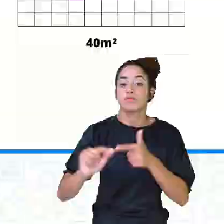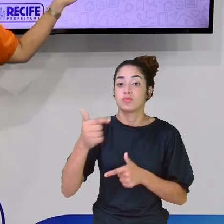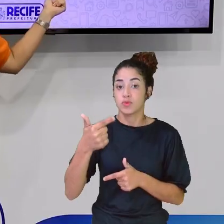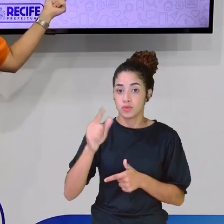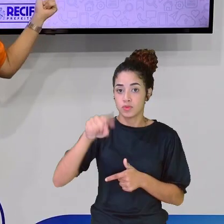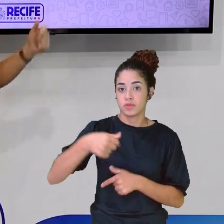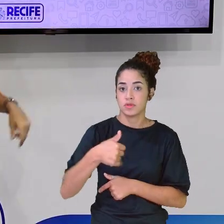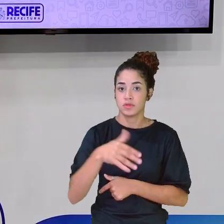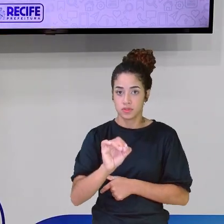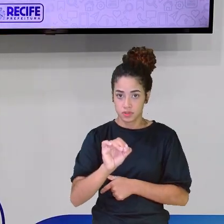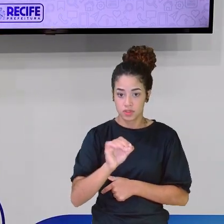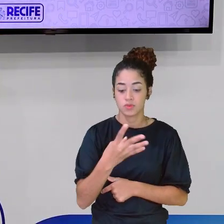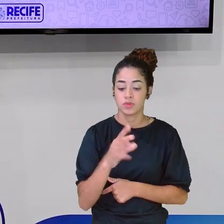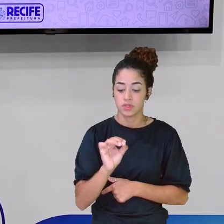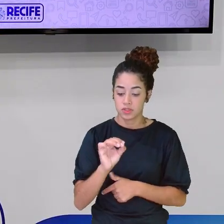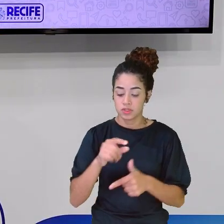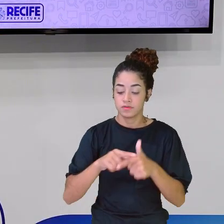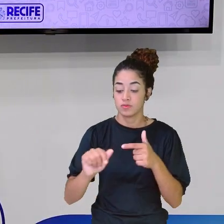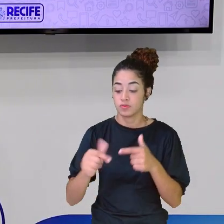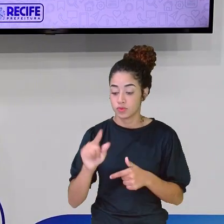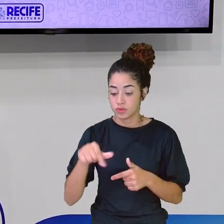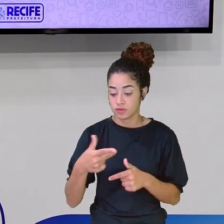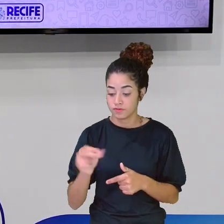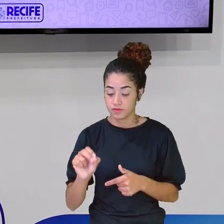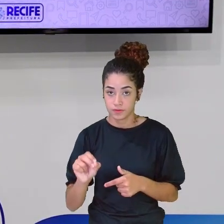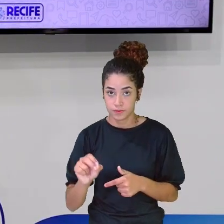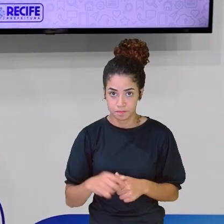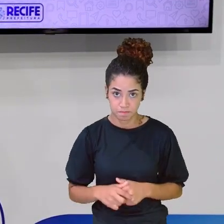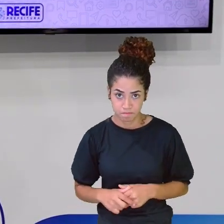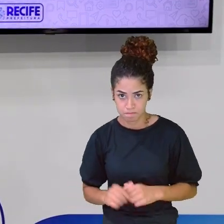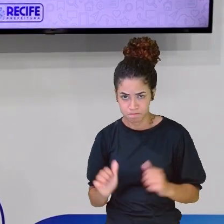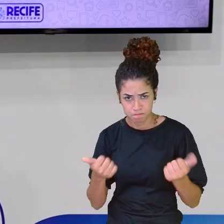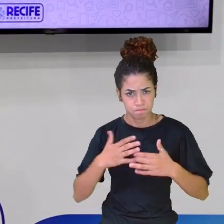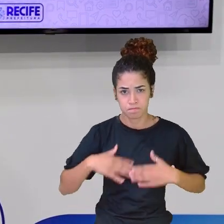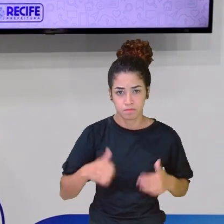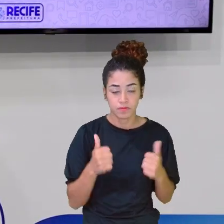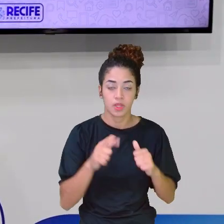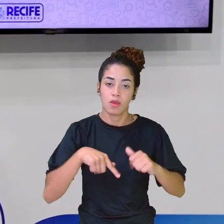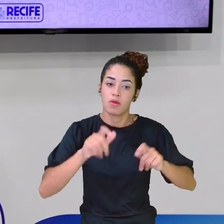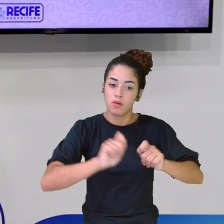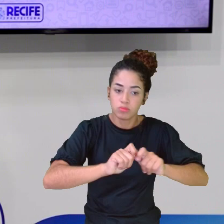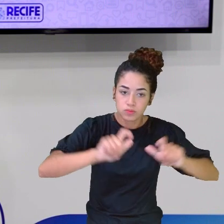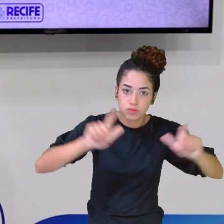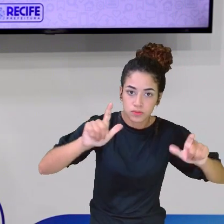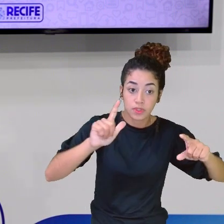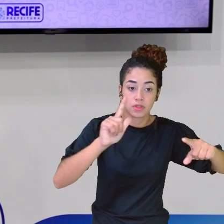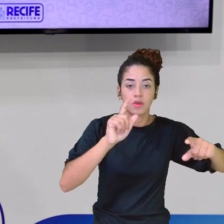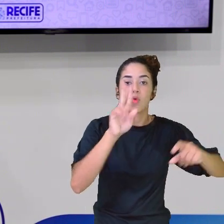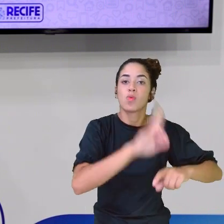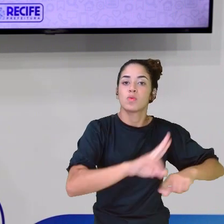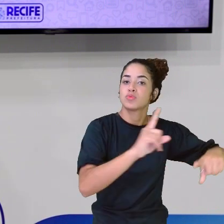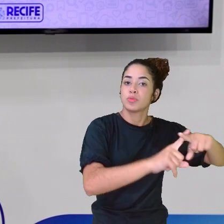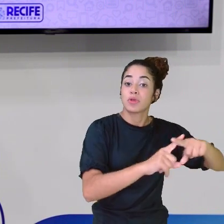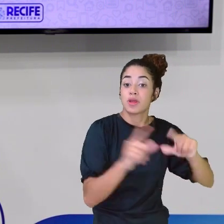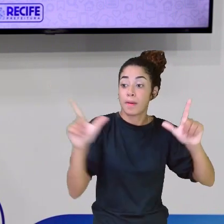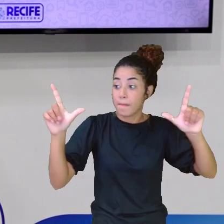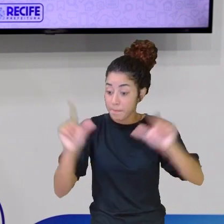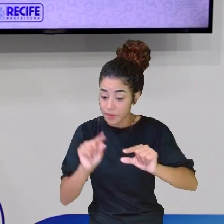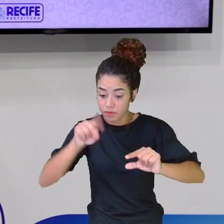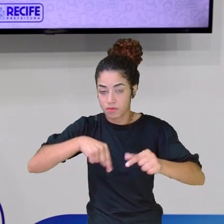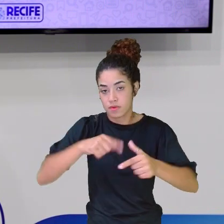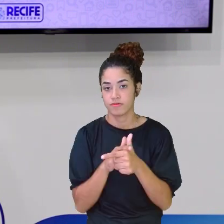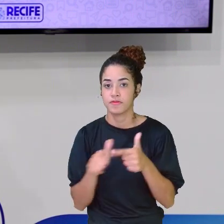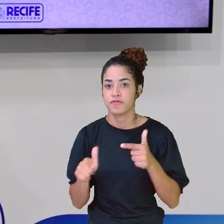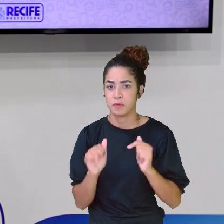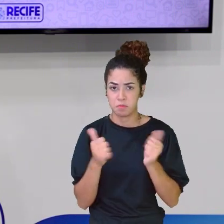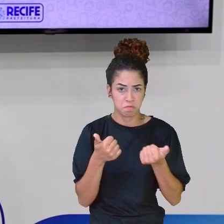10. 40 por 2, 20. Tranquilo? Aumentei, multipliquei, reduzi,